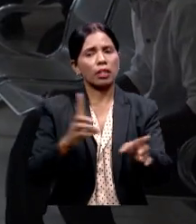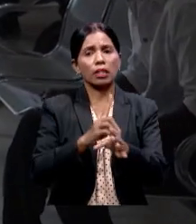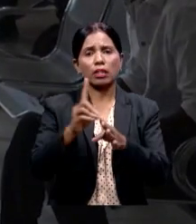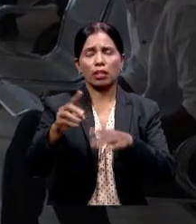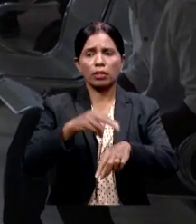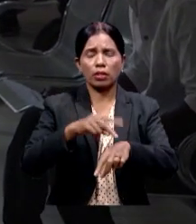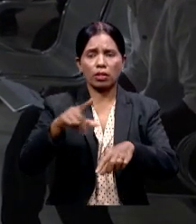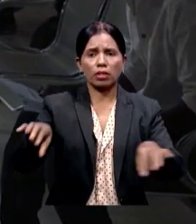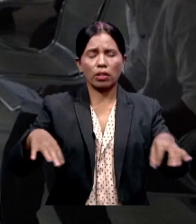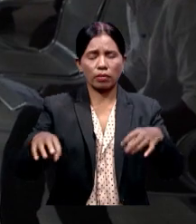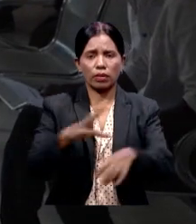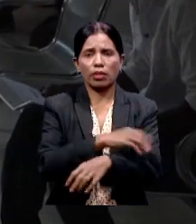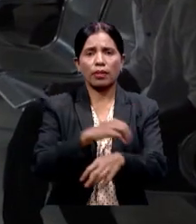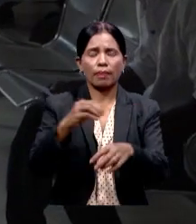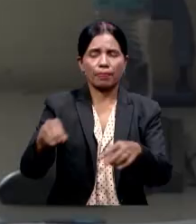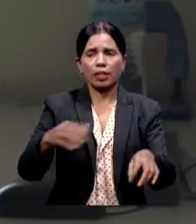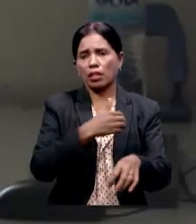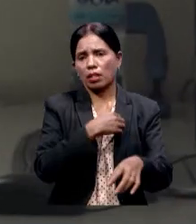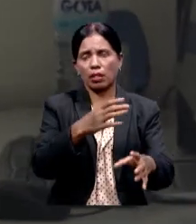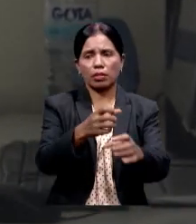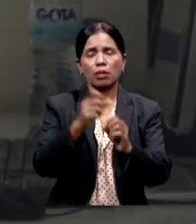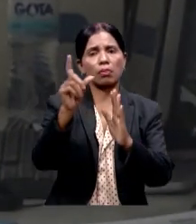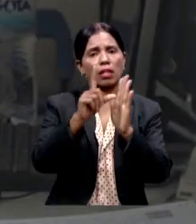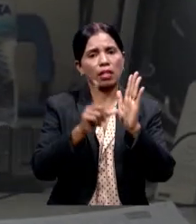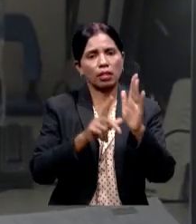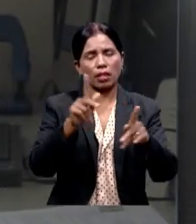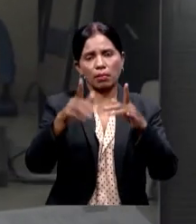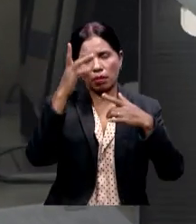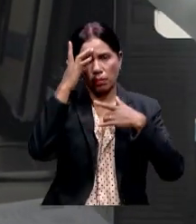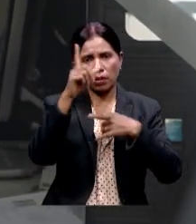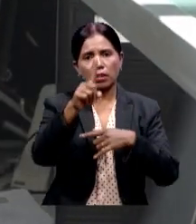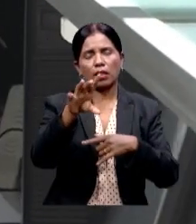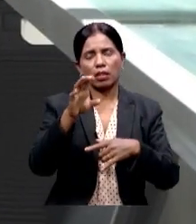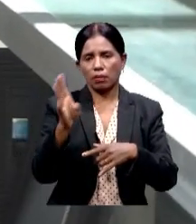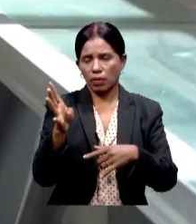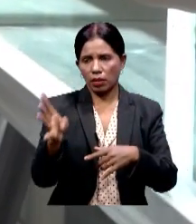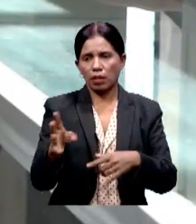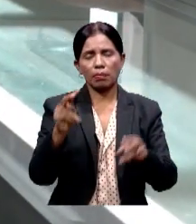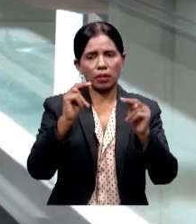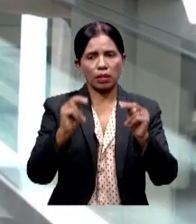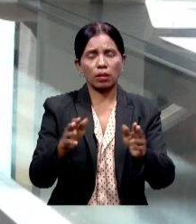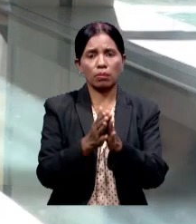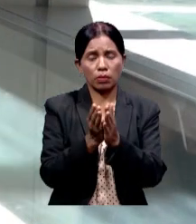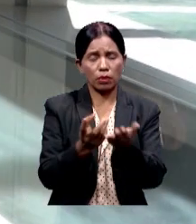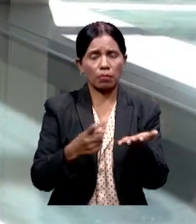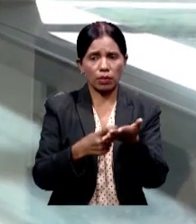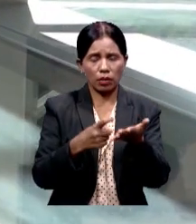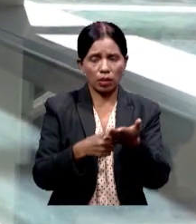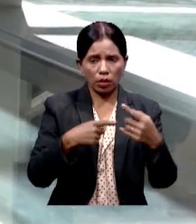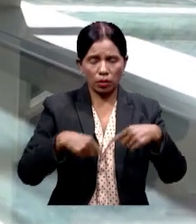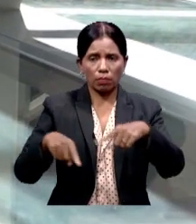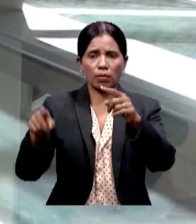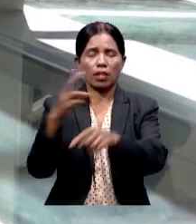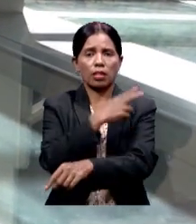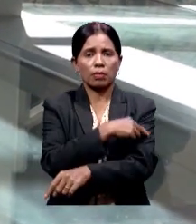Serviço resiste notariado se da simu lista paciente atusida nulo, nebe precisa passaporte atuhalo tratamento e